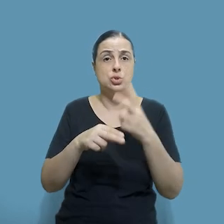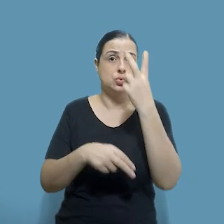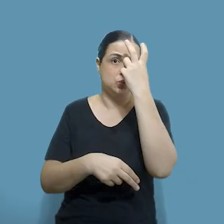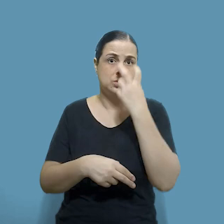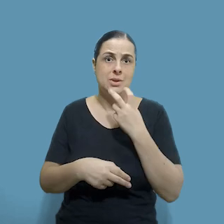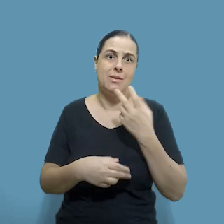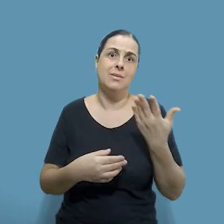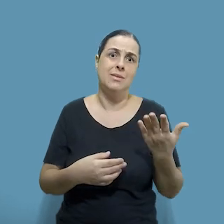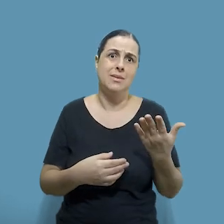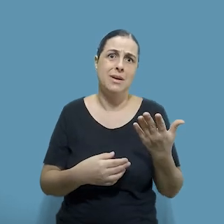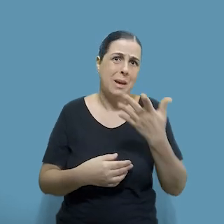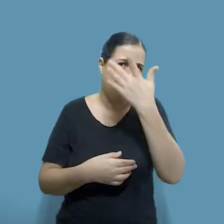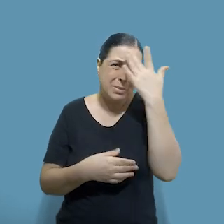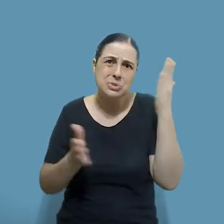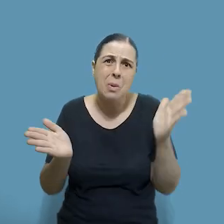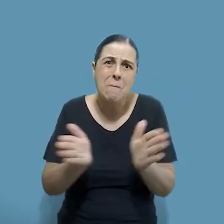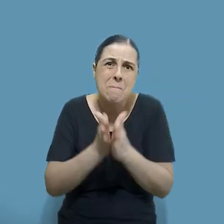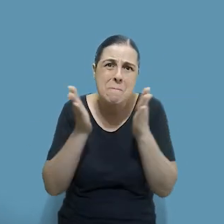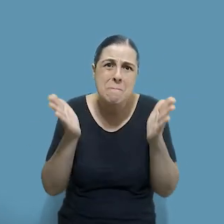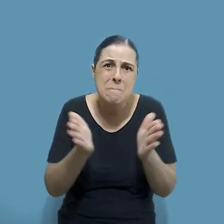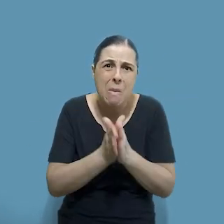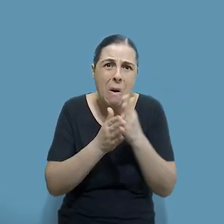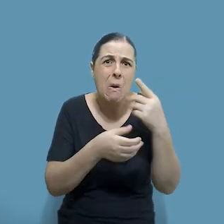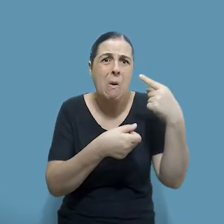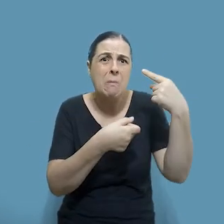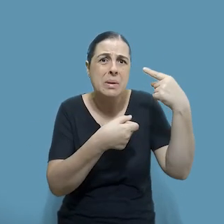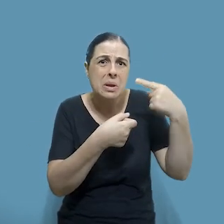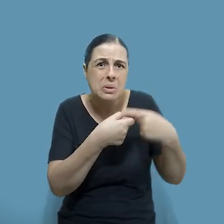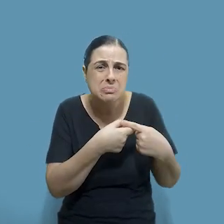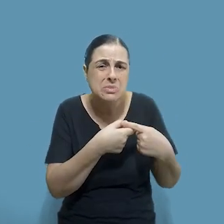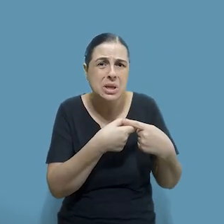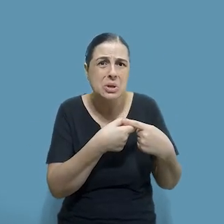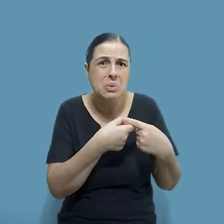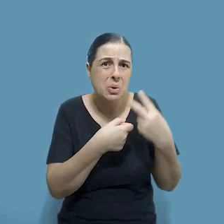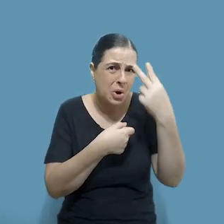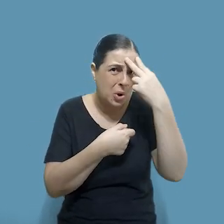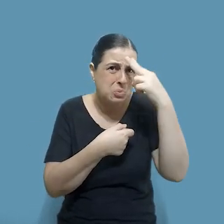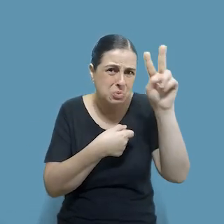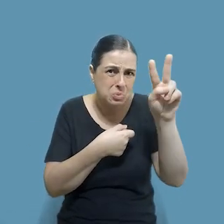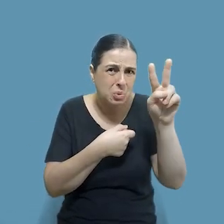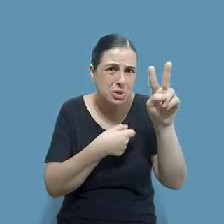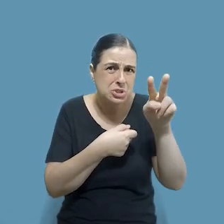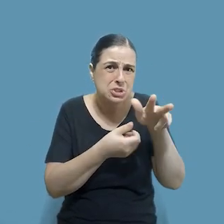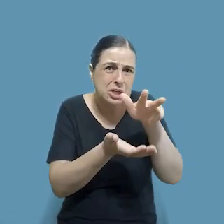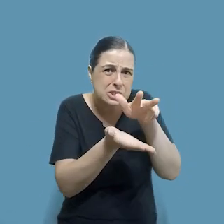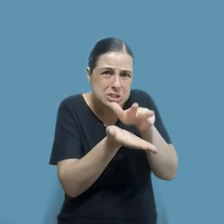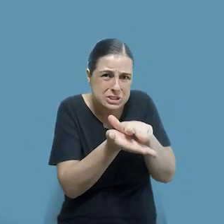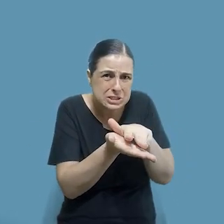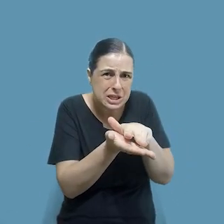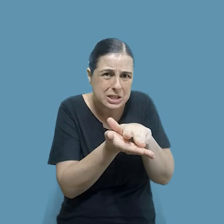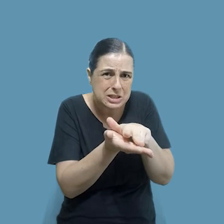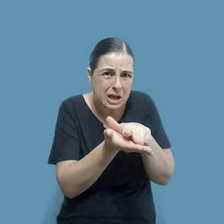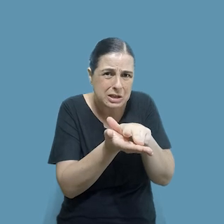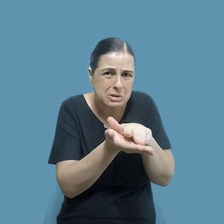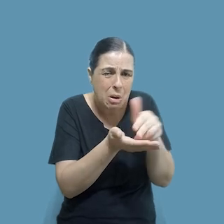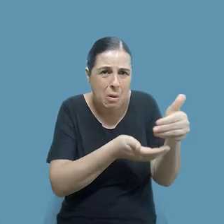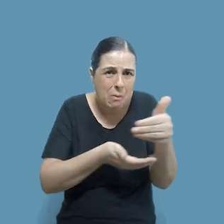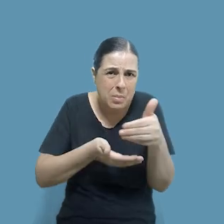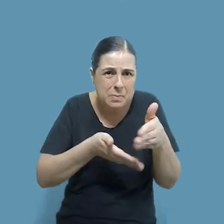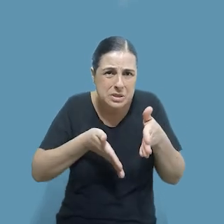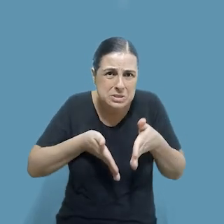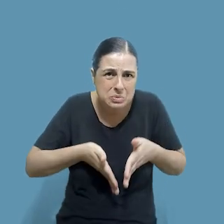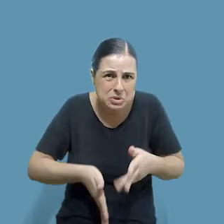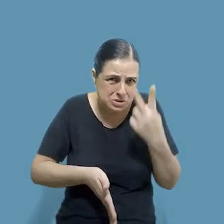mas nunca, se você conseguir ficar 1 ou 2 dias, já está ótimo, já dá graças a Deus. E canja,